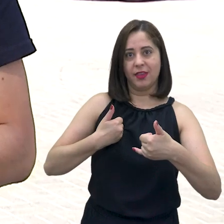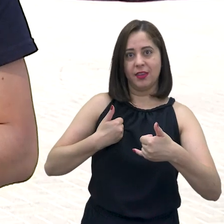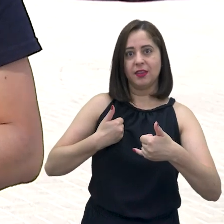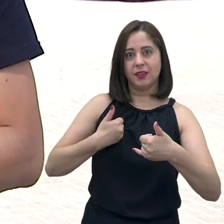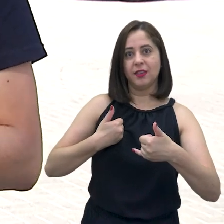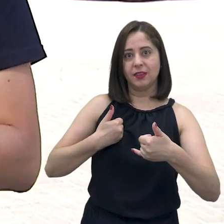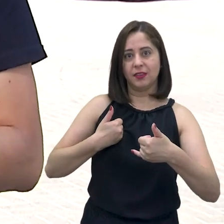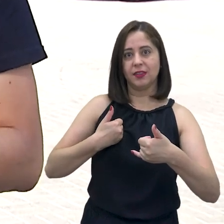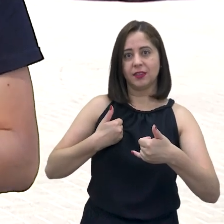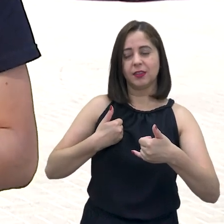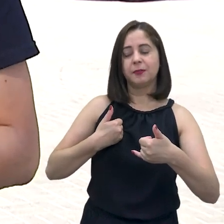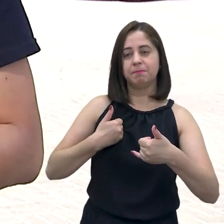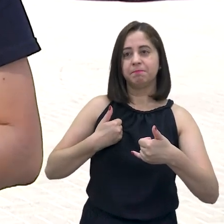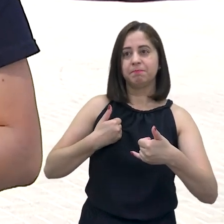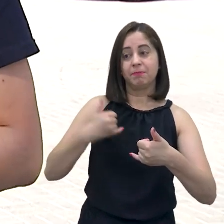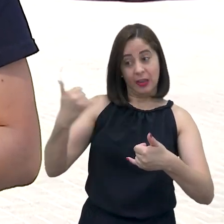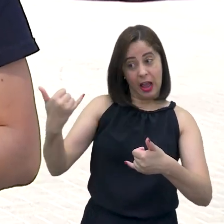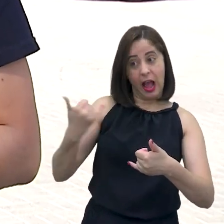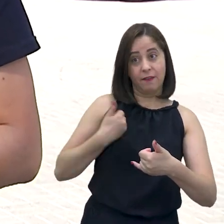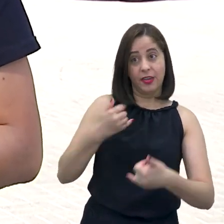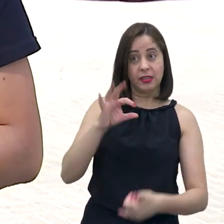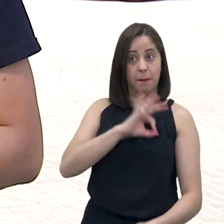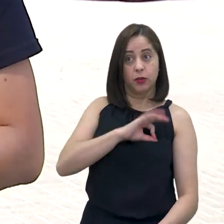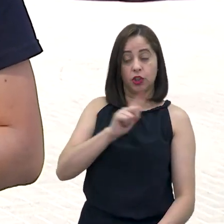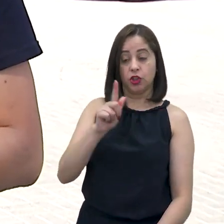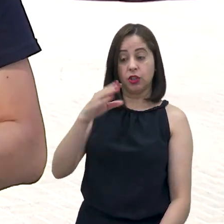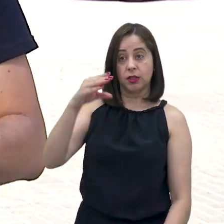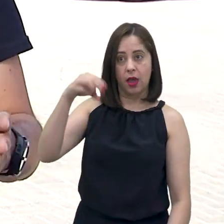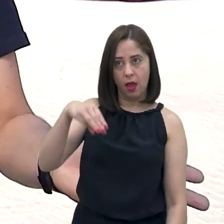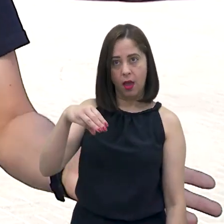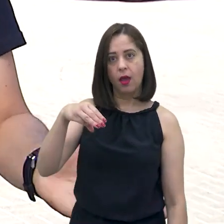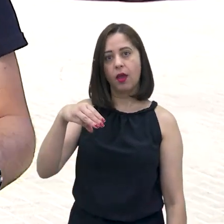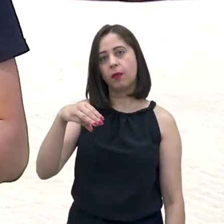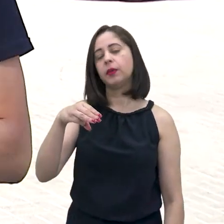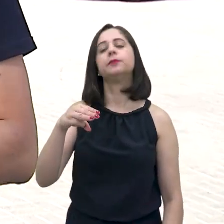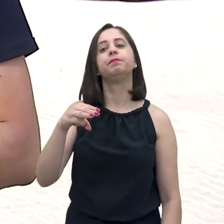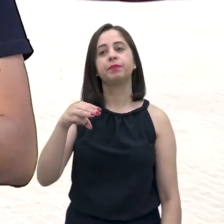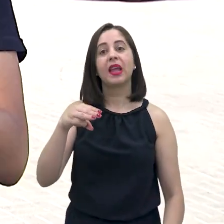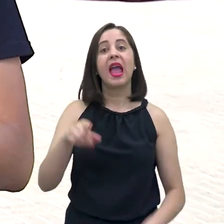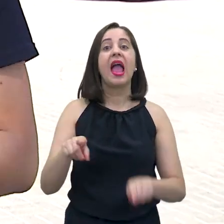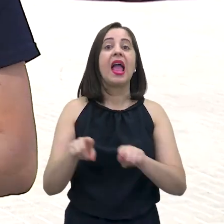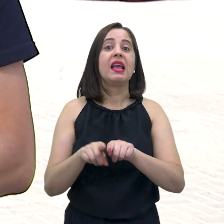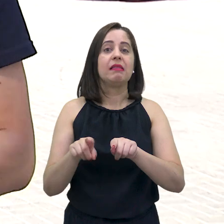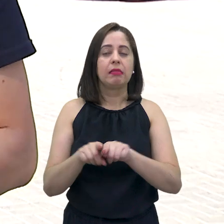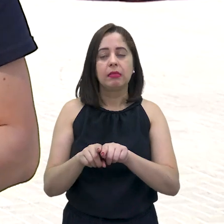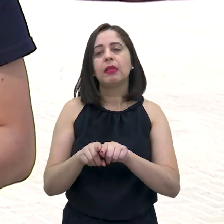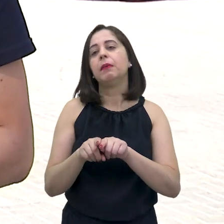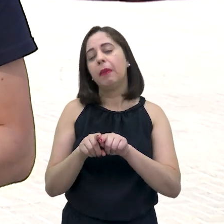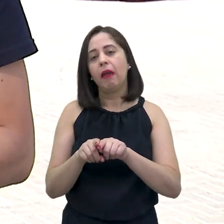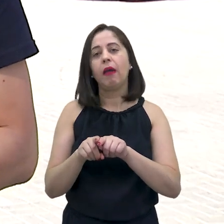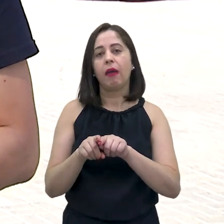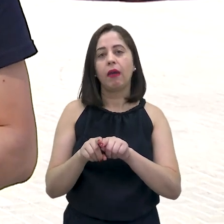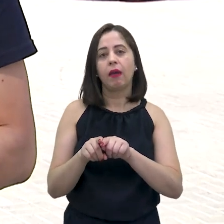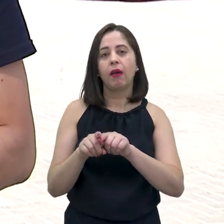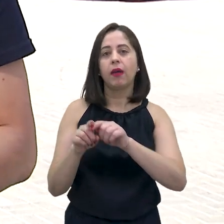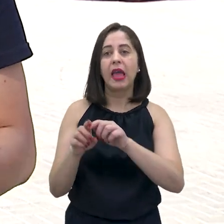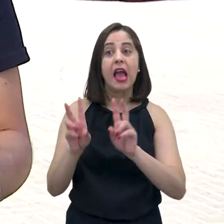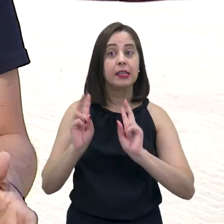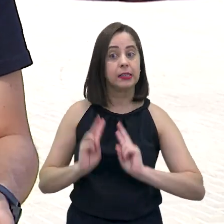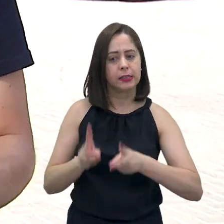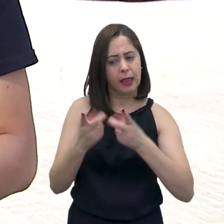ao rádio dele, que é onde ele vai despachar aquela ocorrência para a viatura diária, mas ao lado dele também está o operador da GCM,